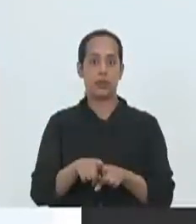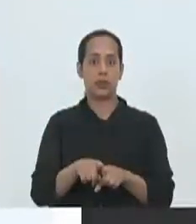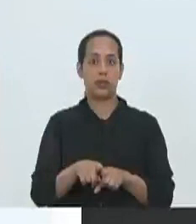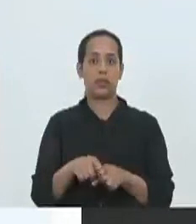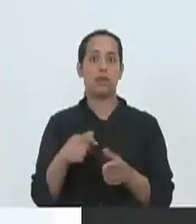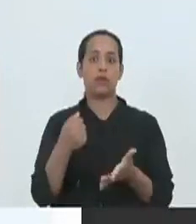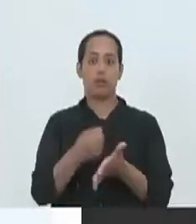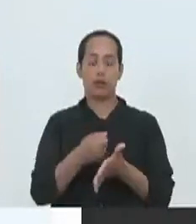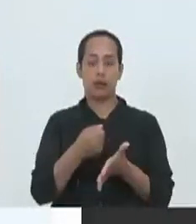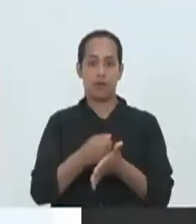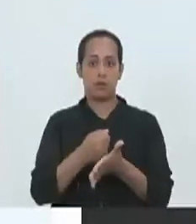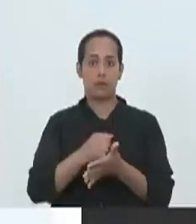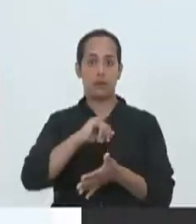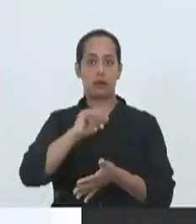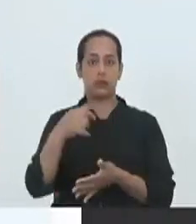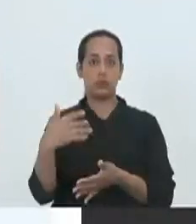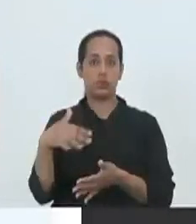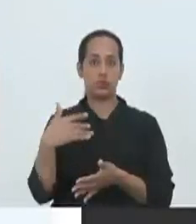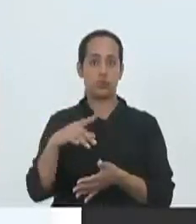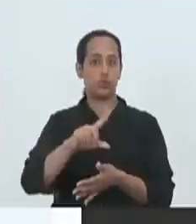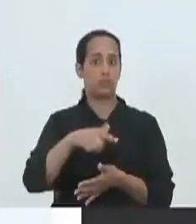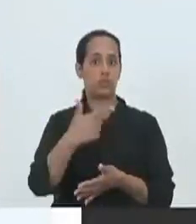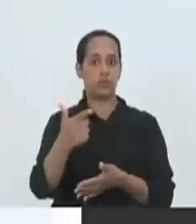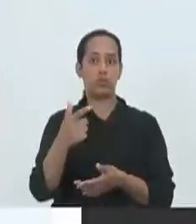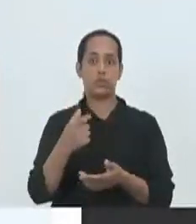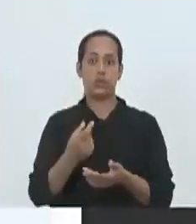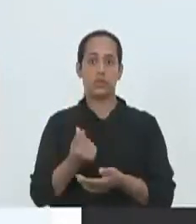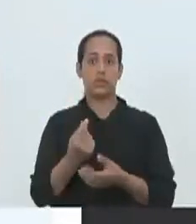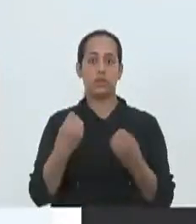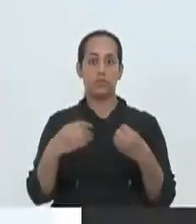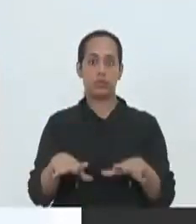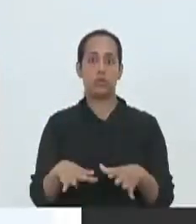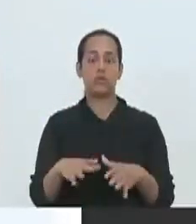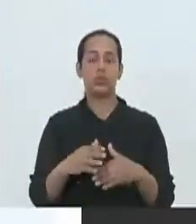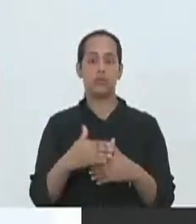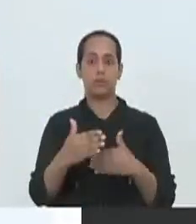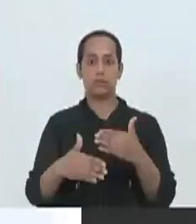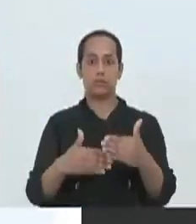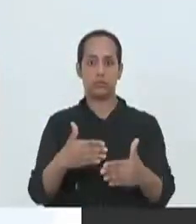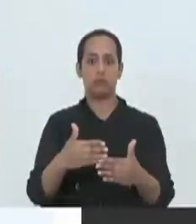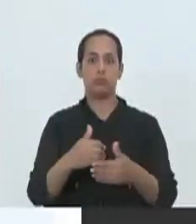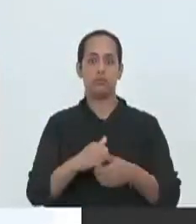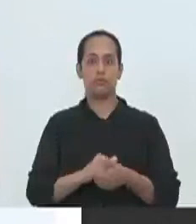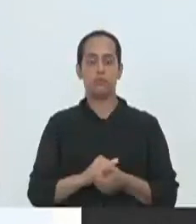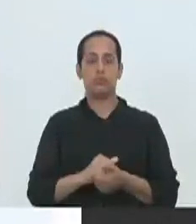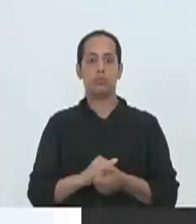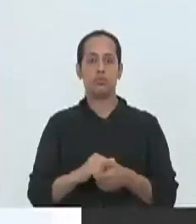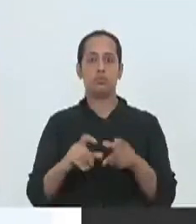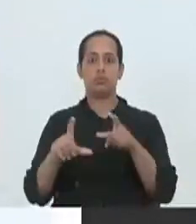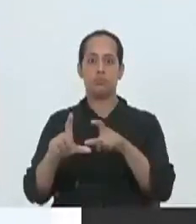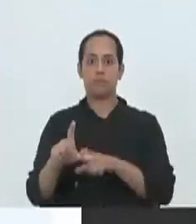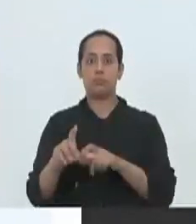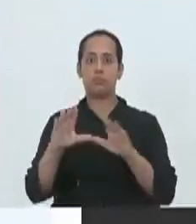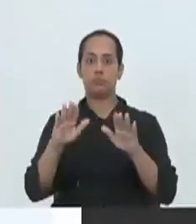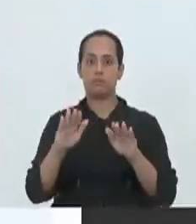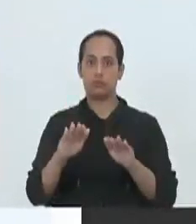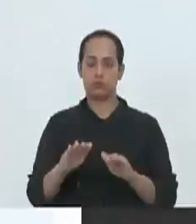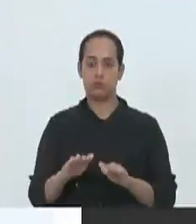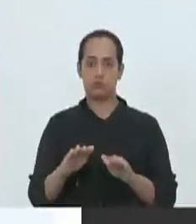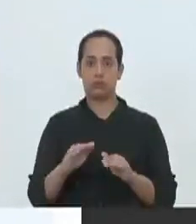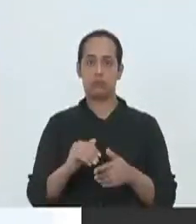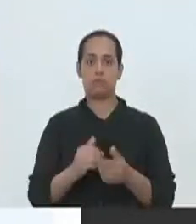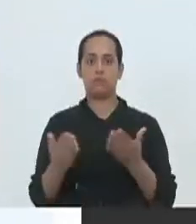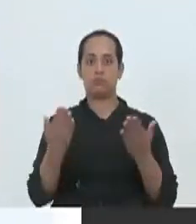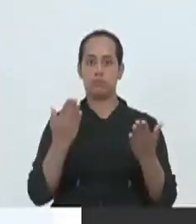correntes e as despesas de Capital em investimentos intes financeiras e amortização da dívida na comparação a gente vai